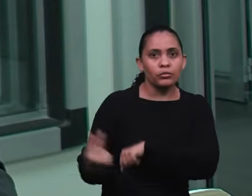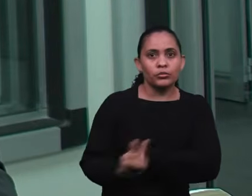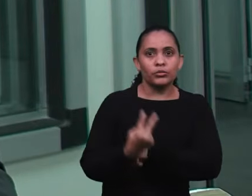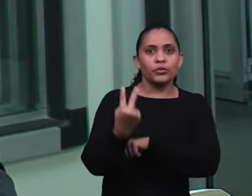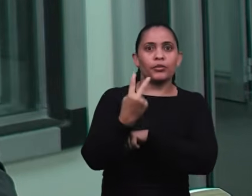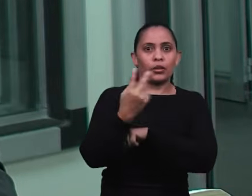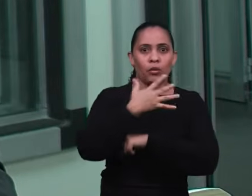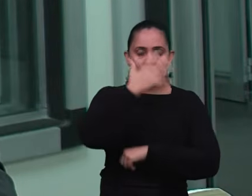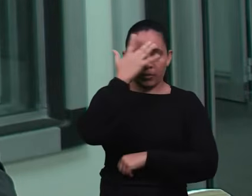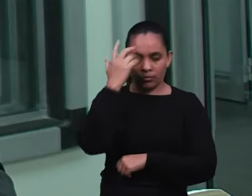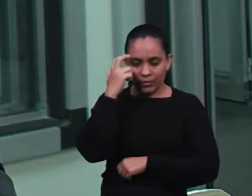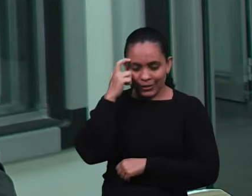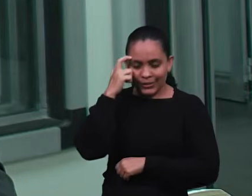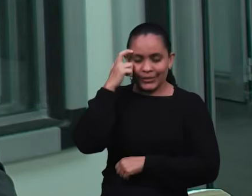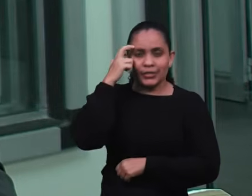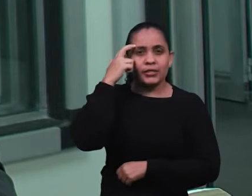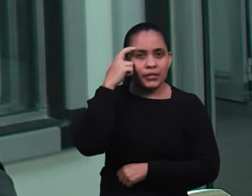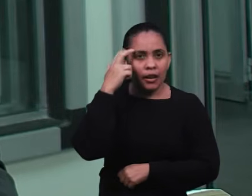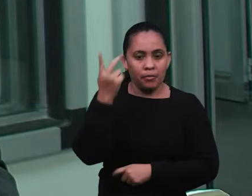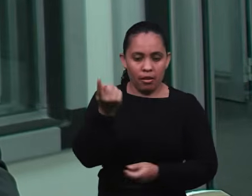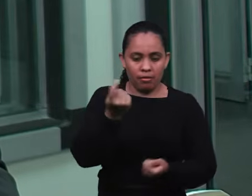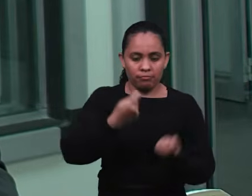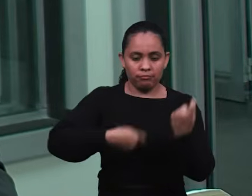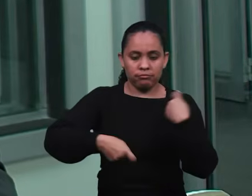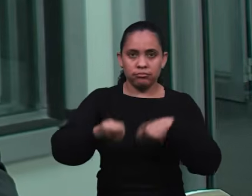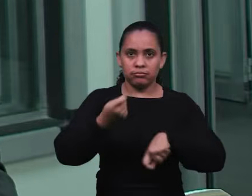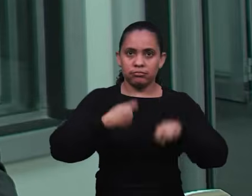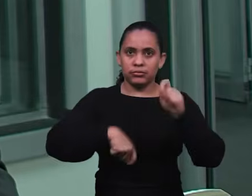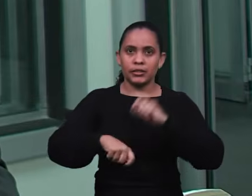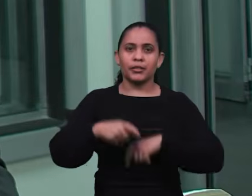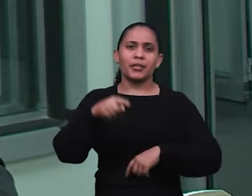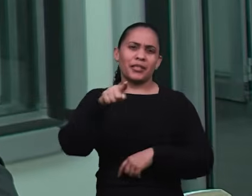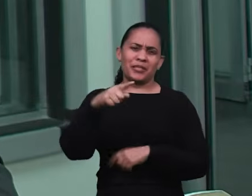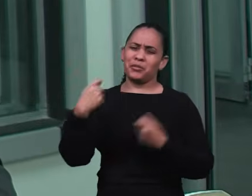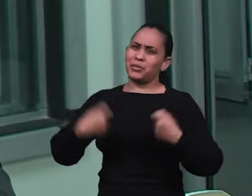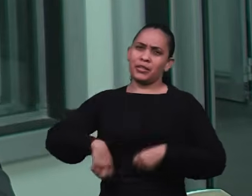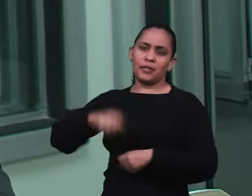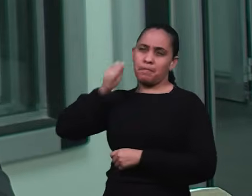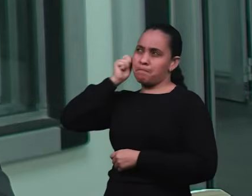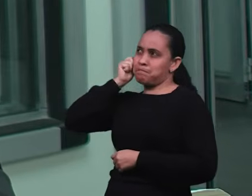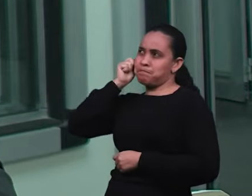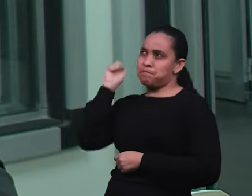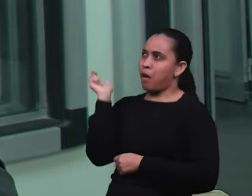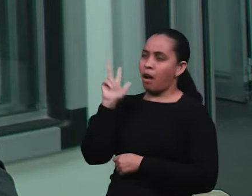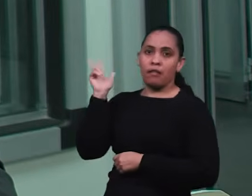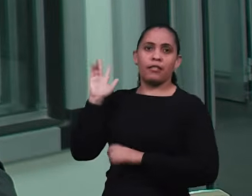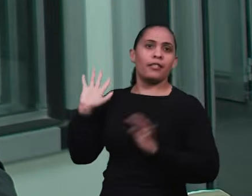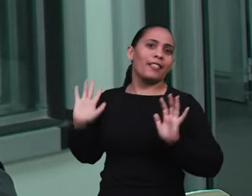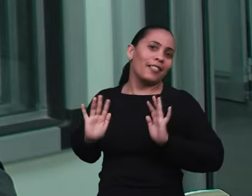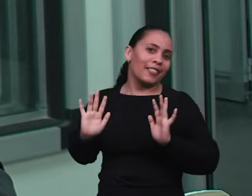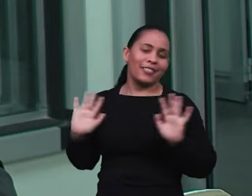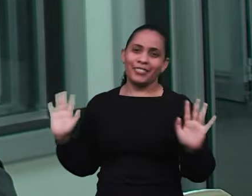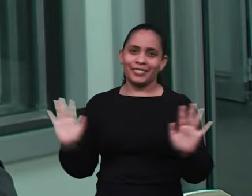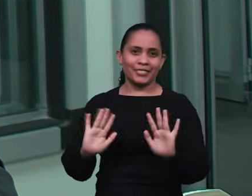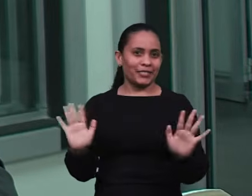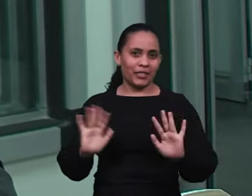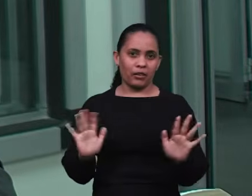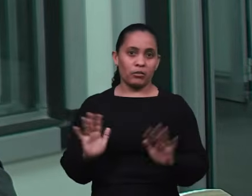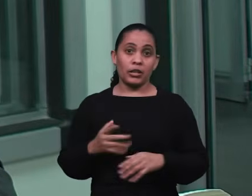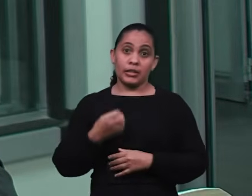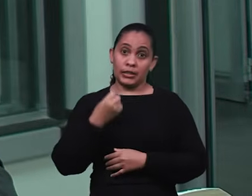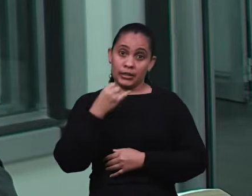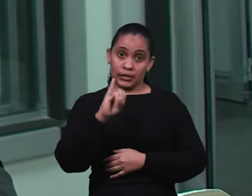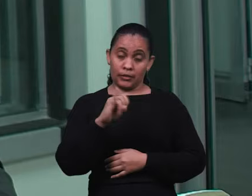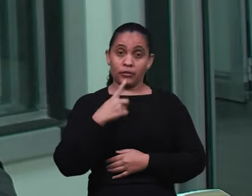com sabedoria, administra. Então, você não precisa ser um expert em finanças, mas você saber quanto você ganha, quanto